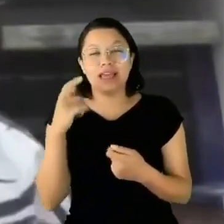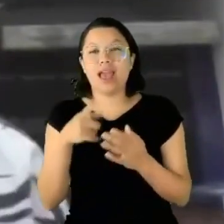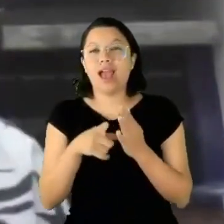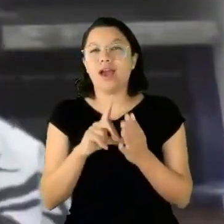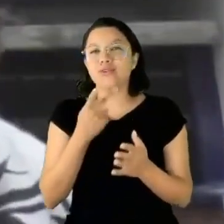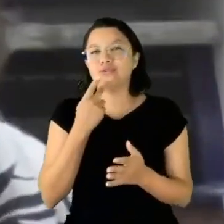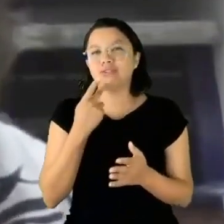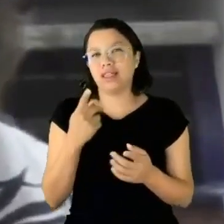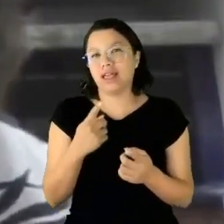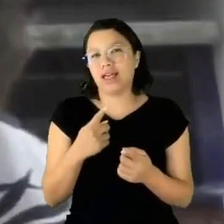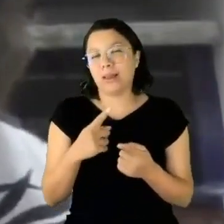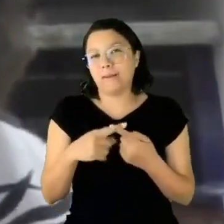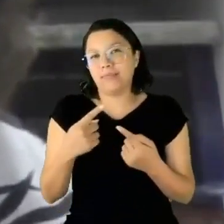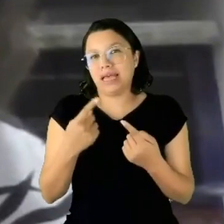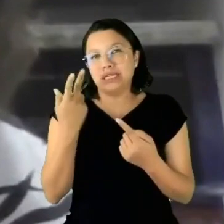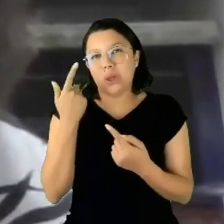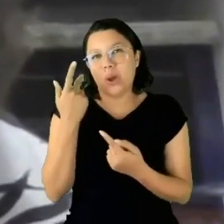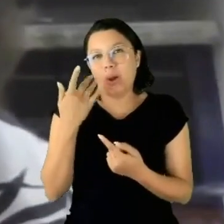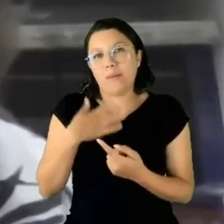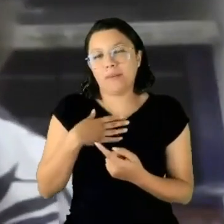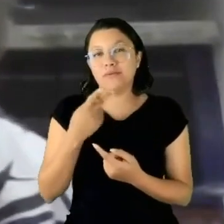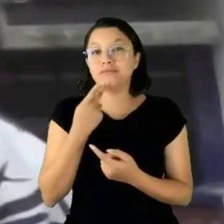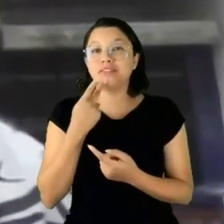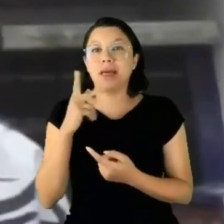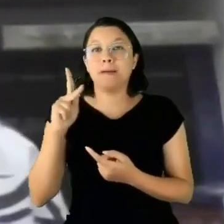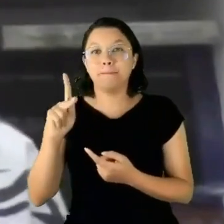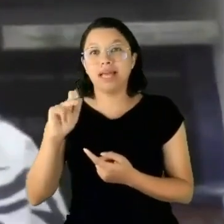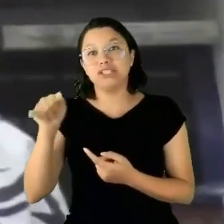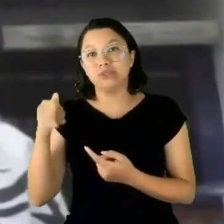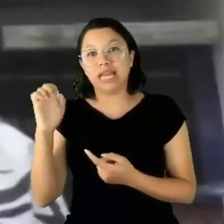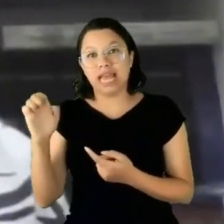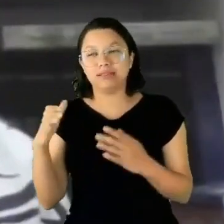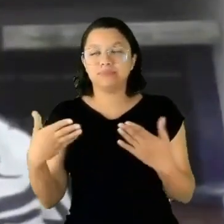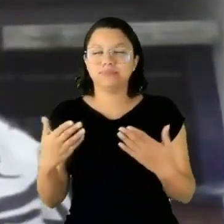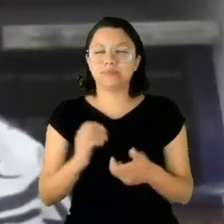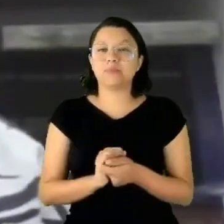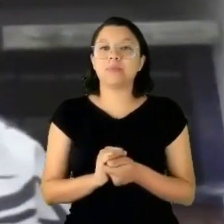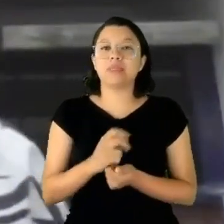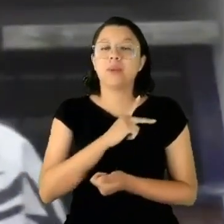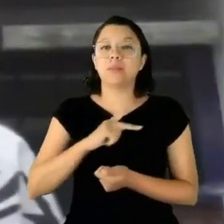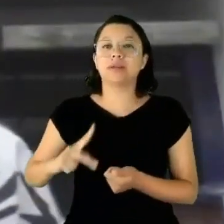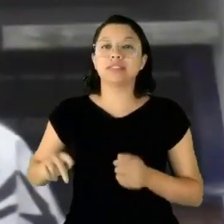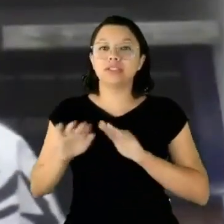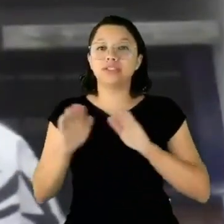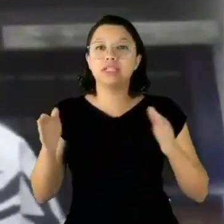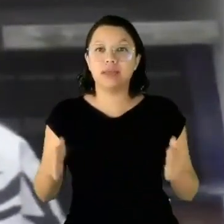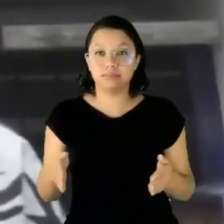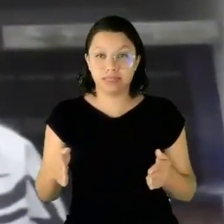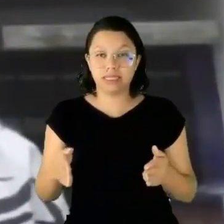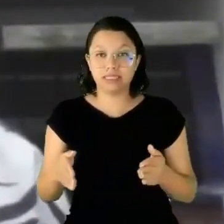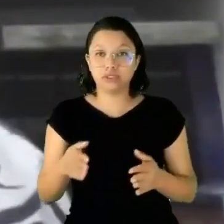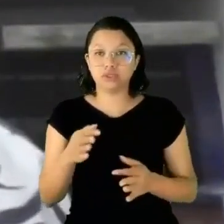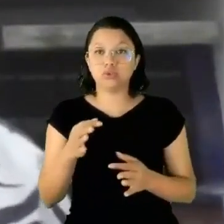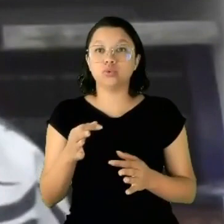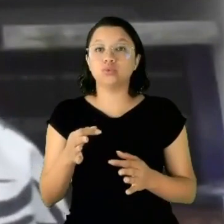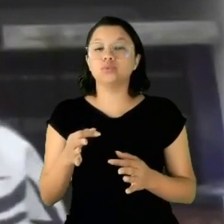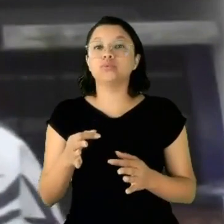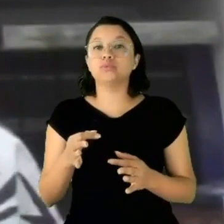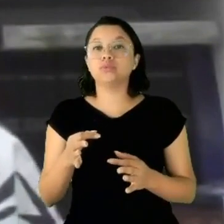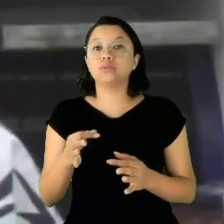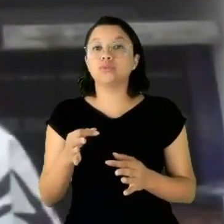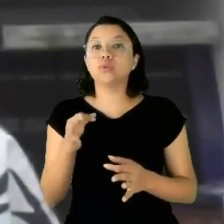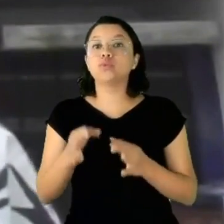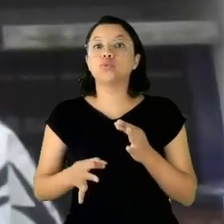natural. Hoje o presidente dessa palestrante da mesa será o juiz federal da terceira